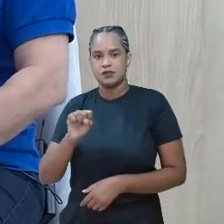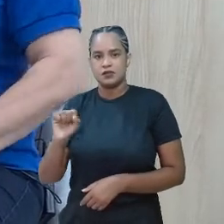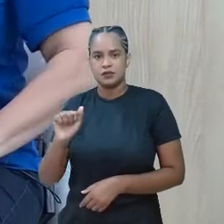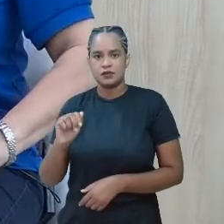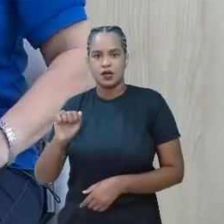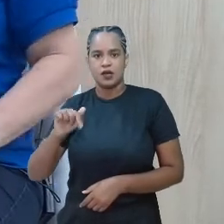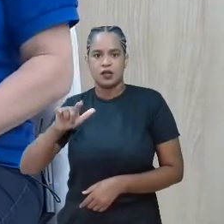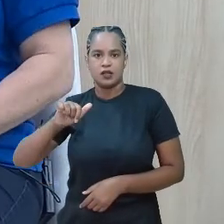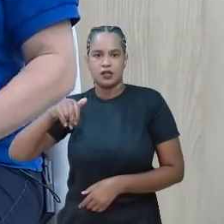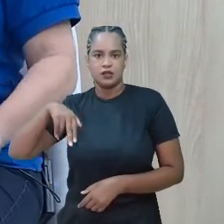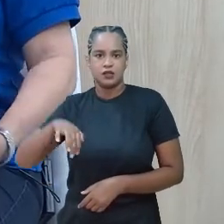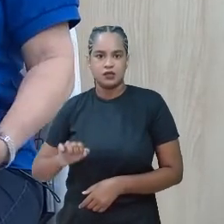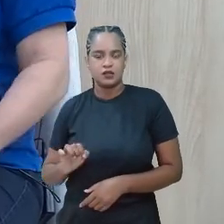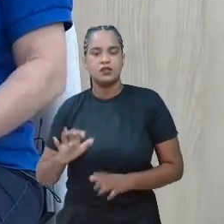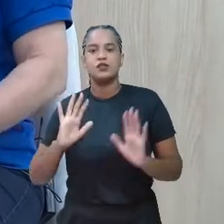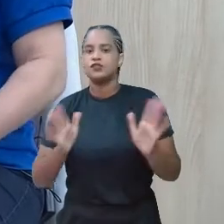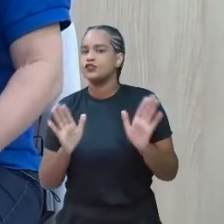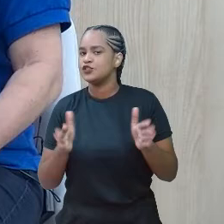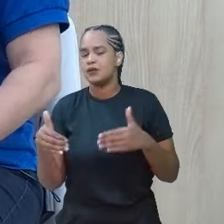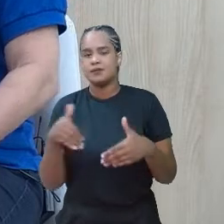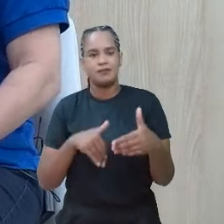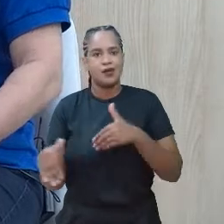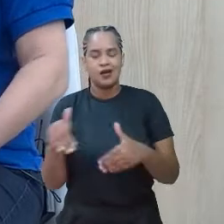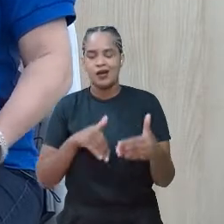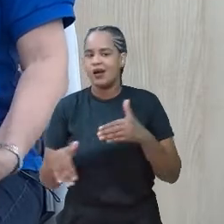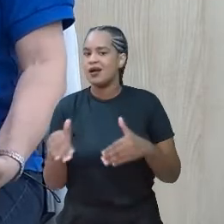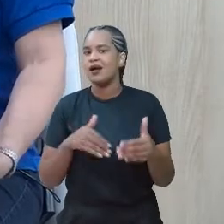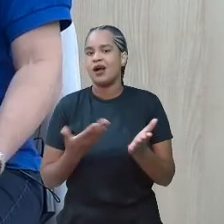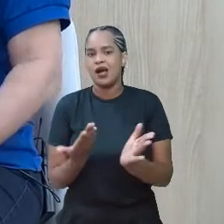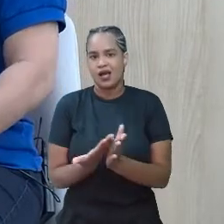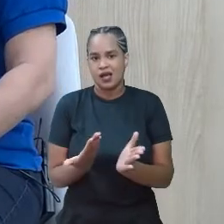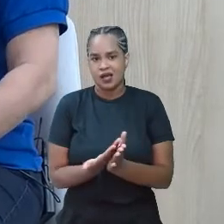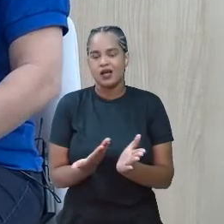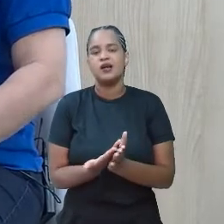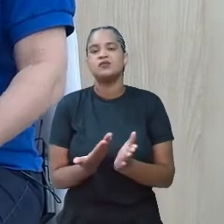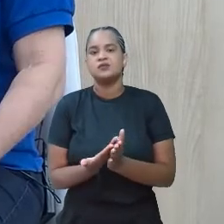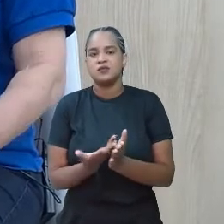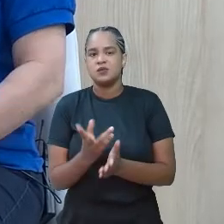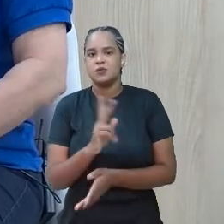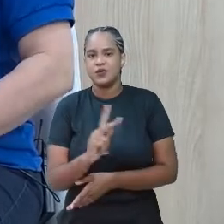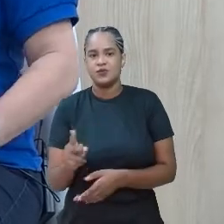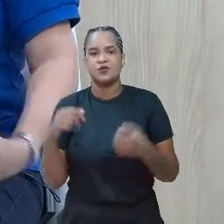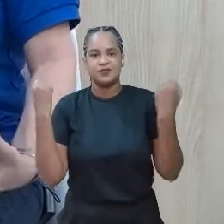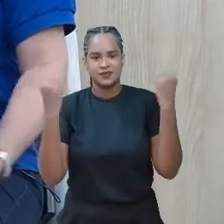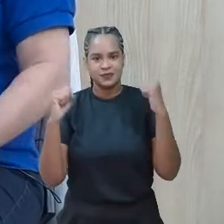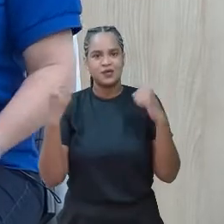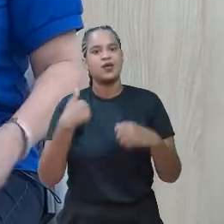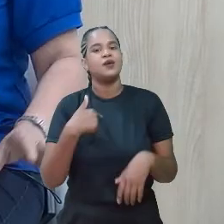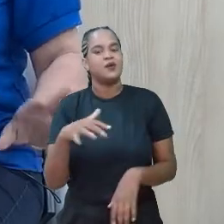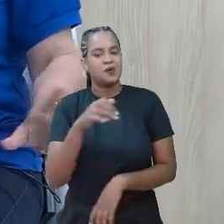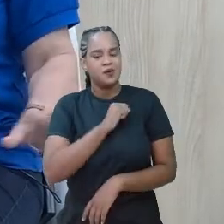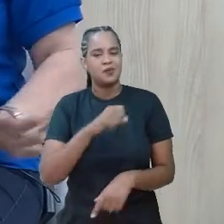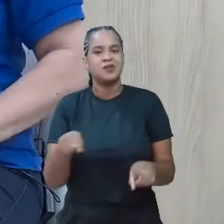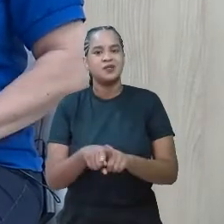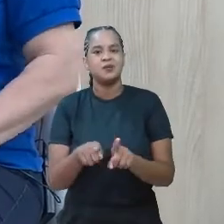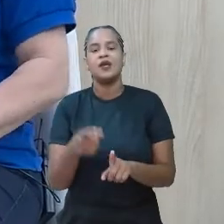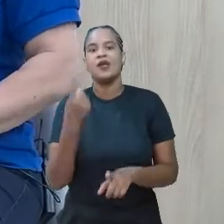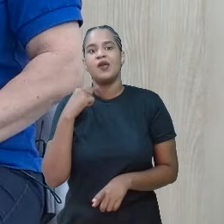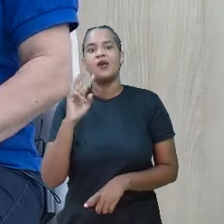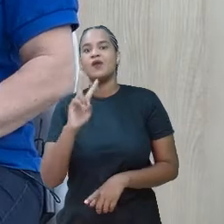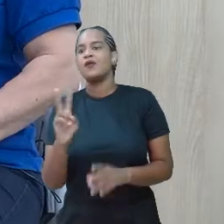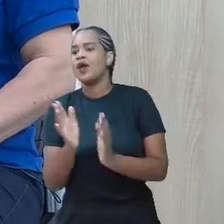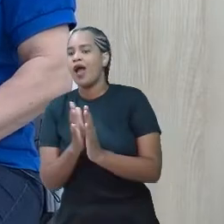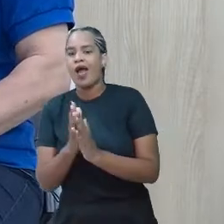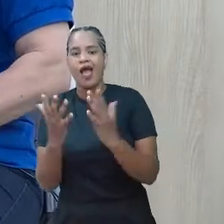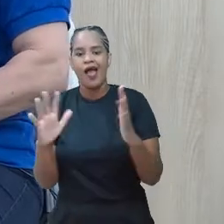Aline, já estão aqui adorando essa aula dos professores de educação física. Eu também adorei, estava ali já